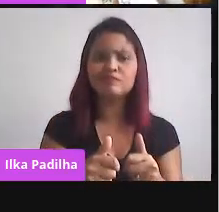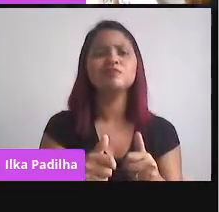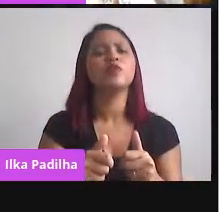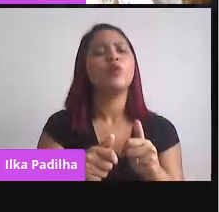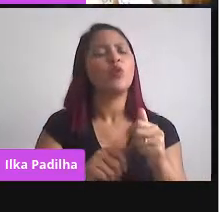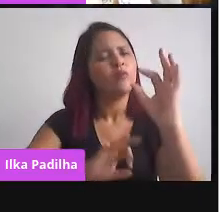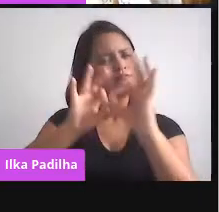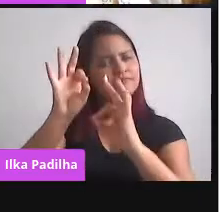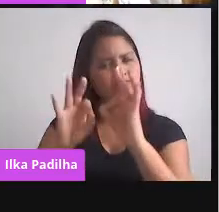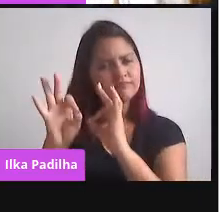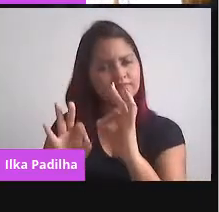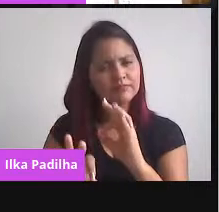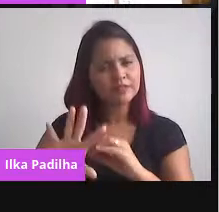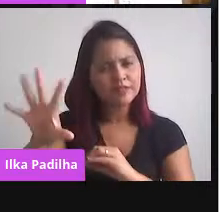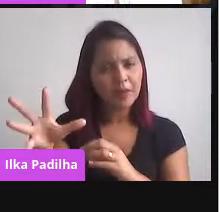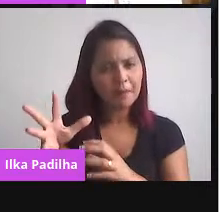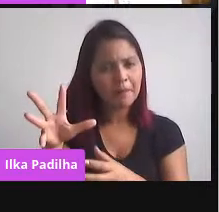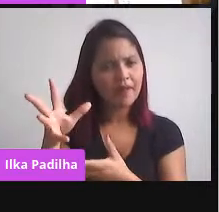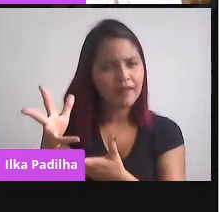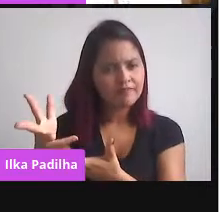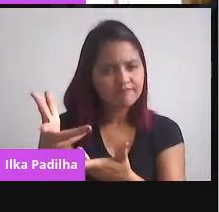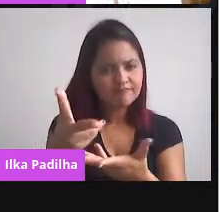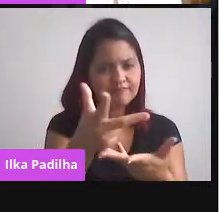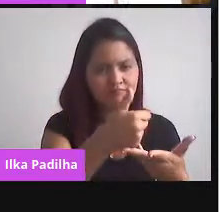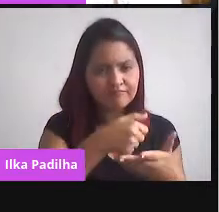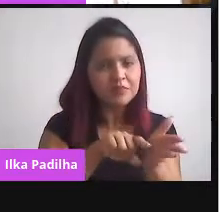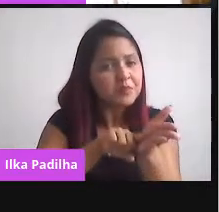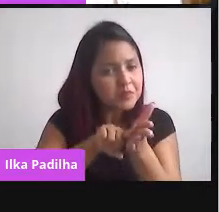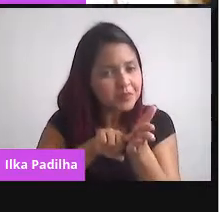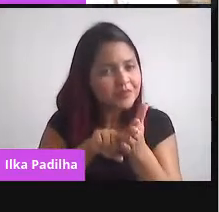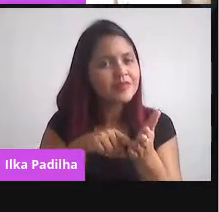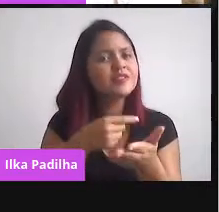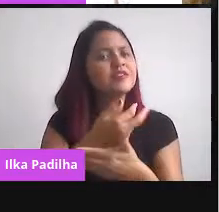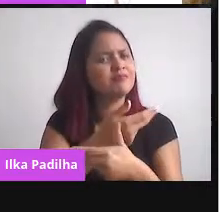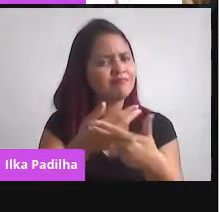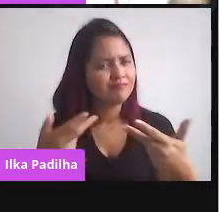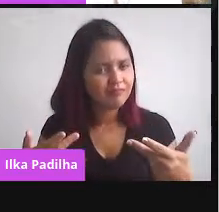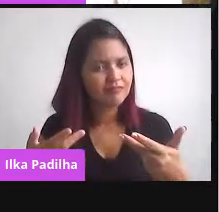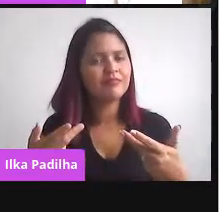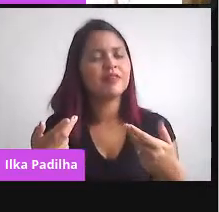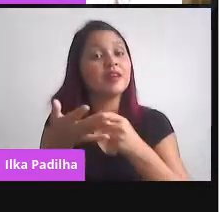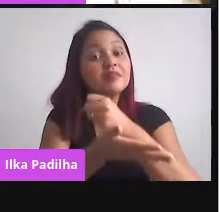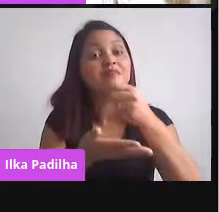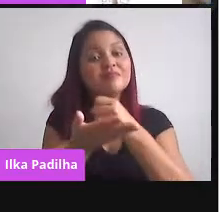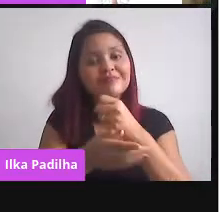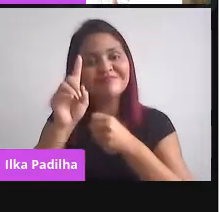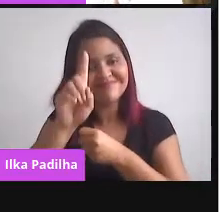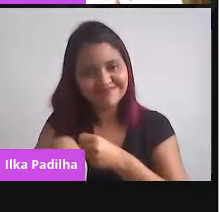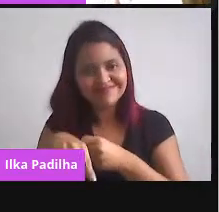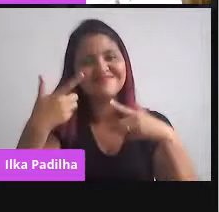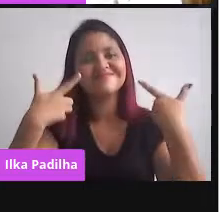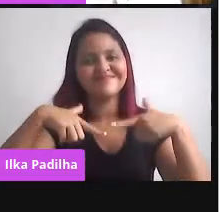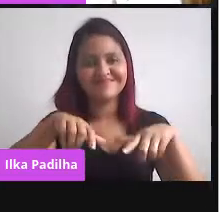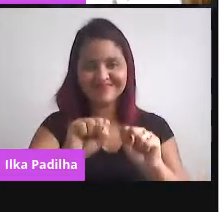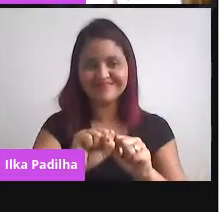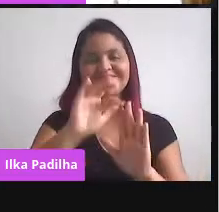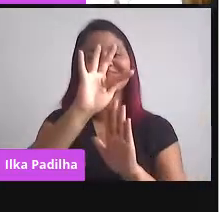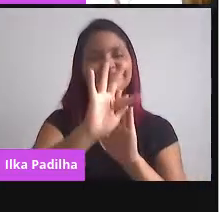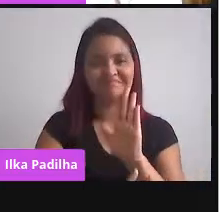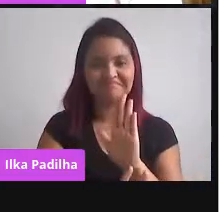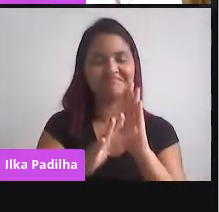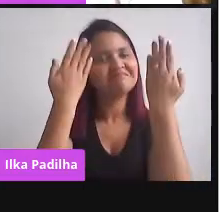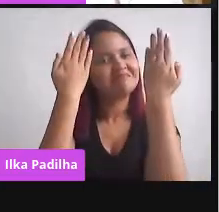de pesquisas, né, que são subsidiadas pela linguística textual, análise do discurso, teorias do gênero,